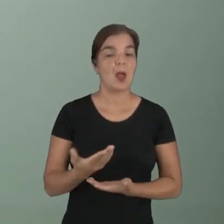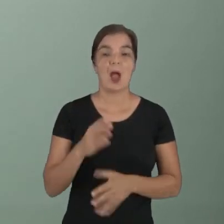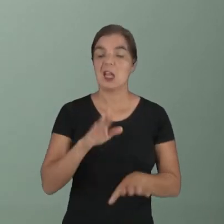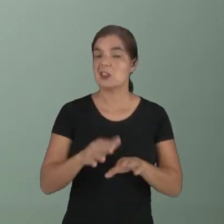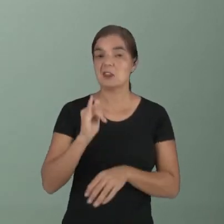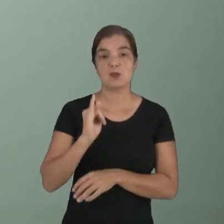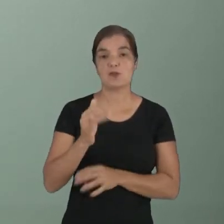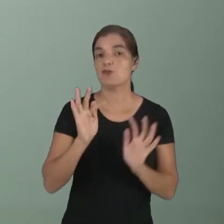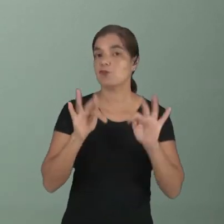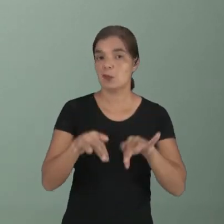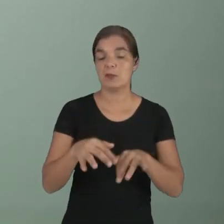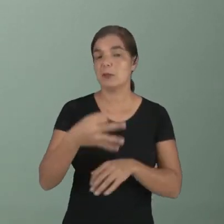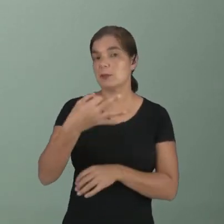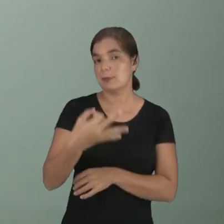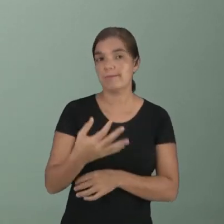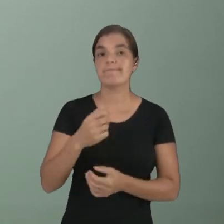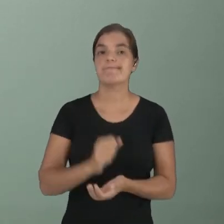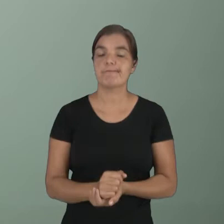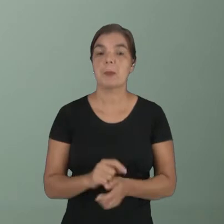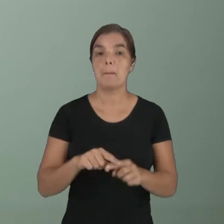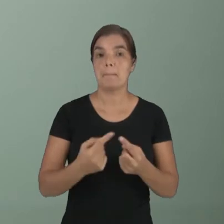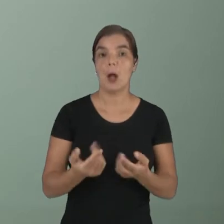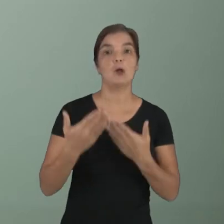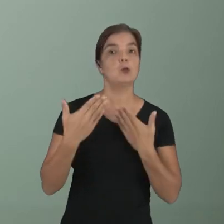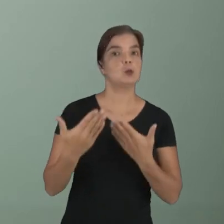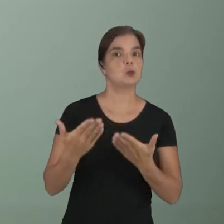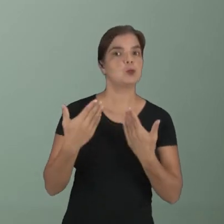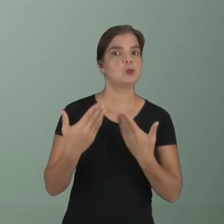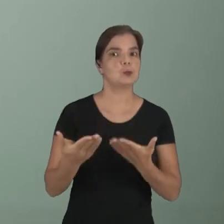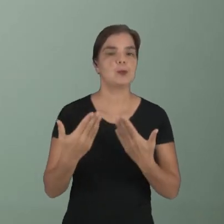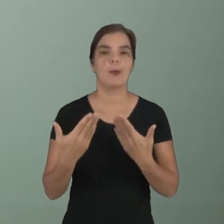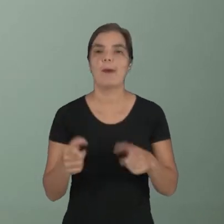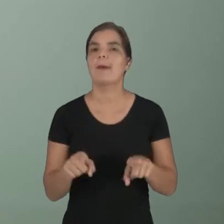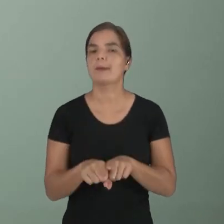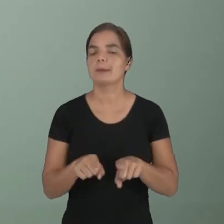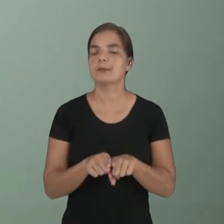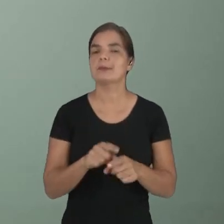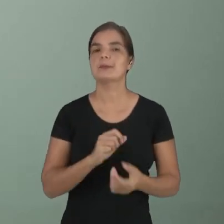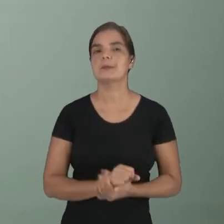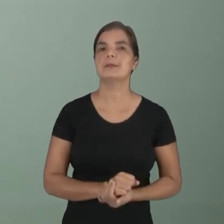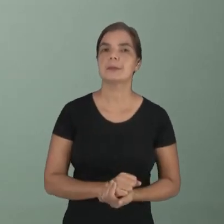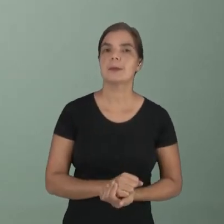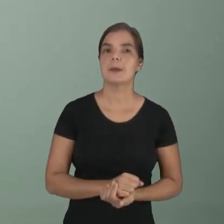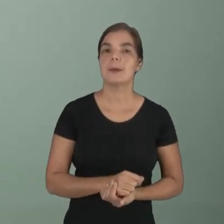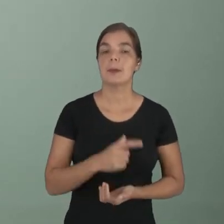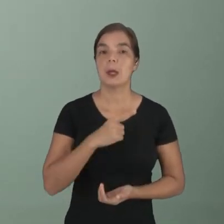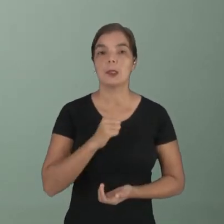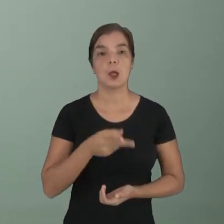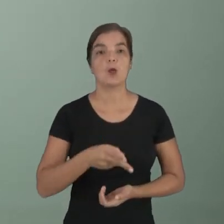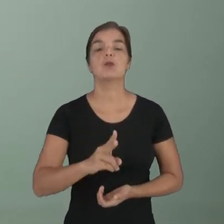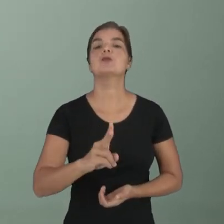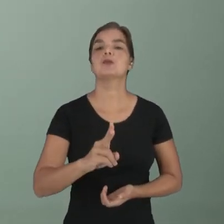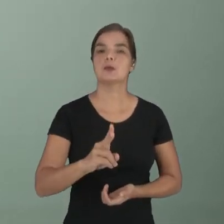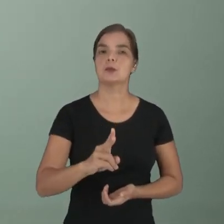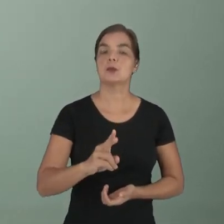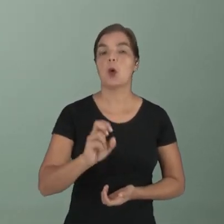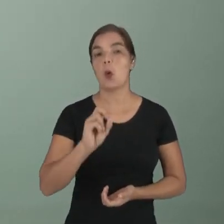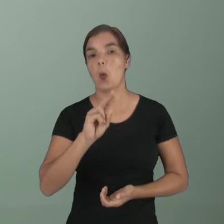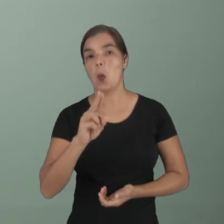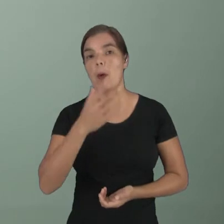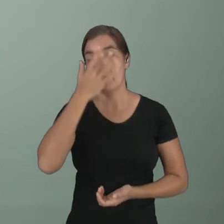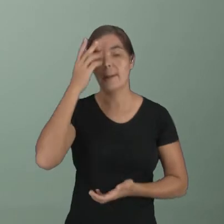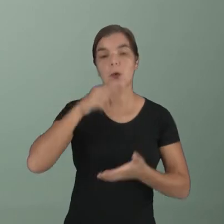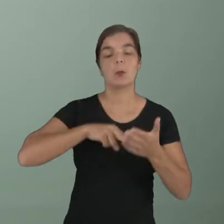não têm um desfecho fechado, né? Fica ali um final da história aberto, né? Para que haja uma continuação ou para